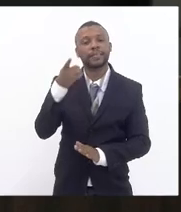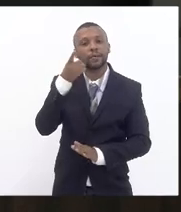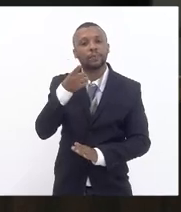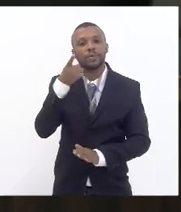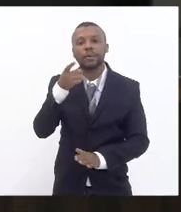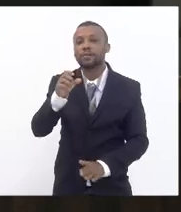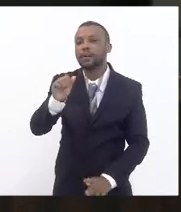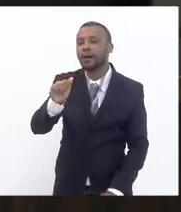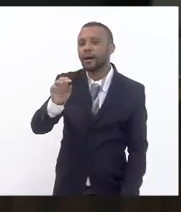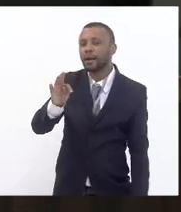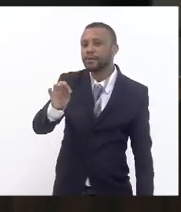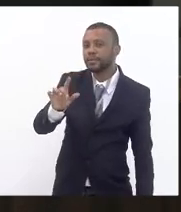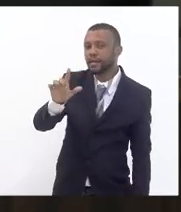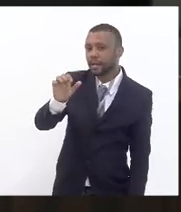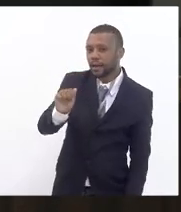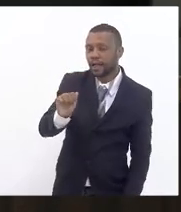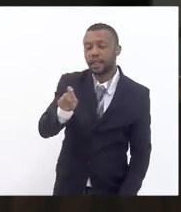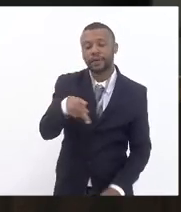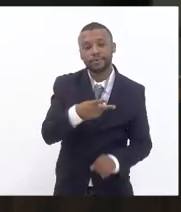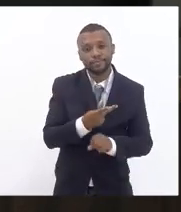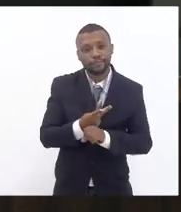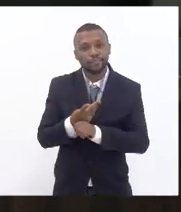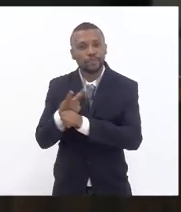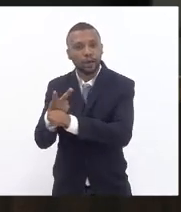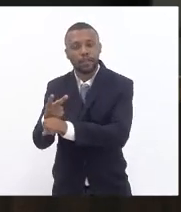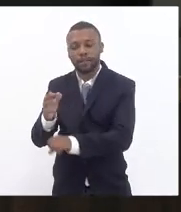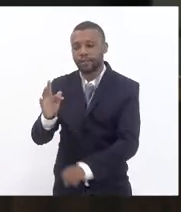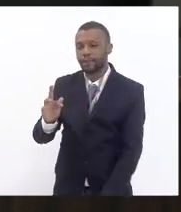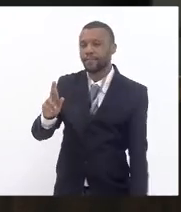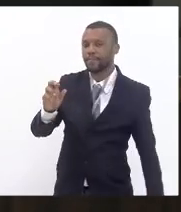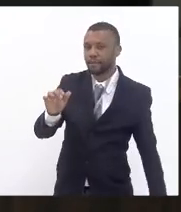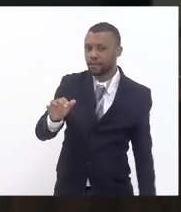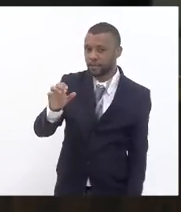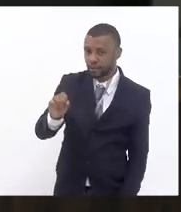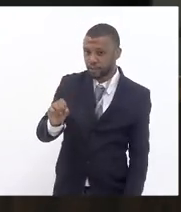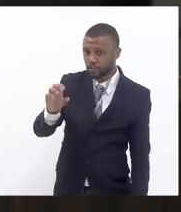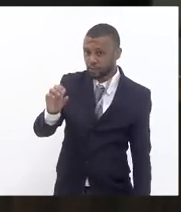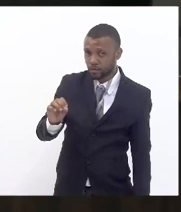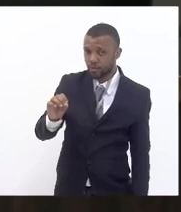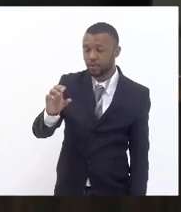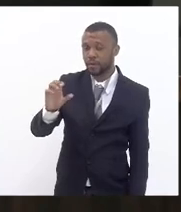institui o prêmio Francisco Cândido Xavier, Chico Xavier,